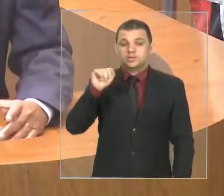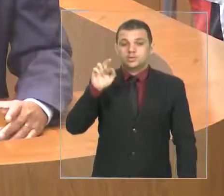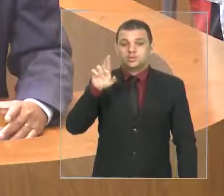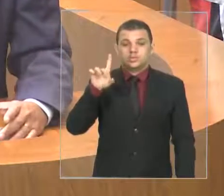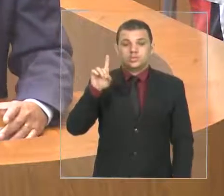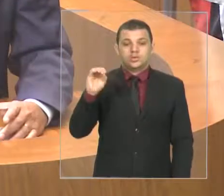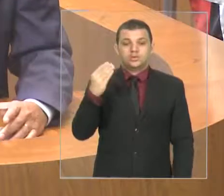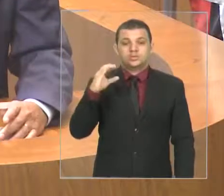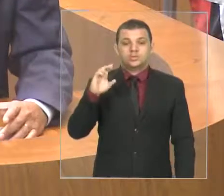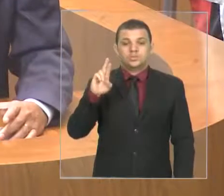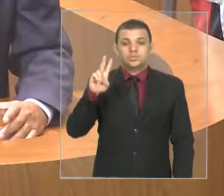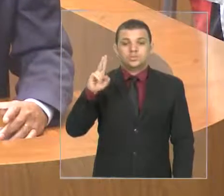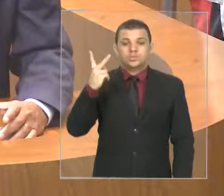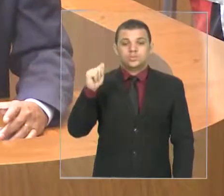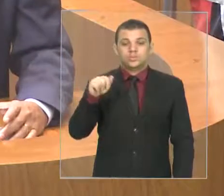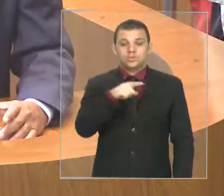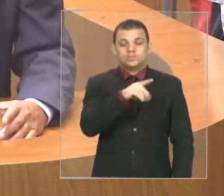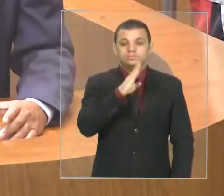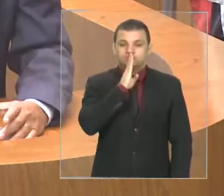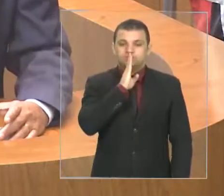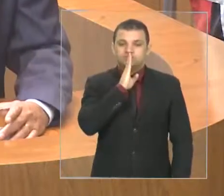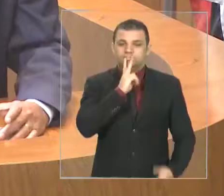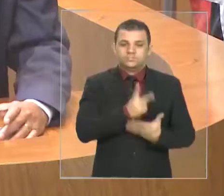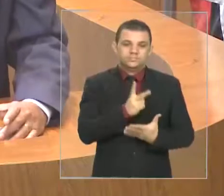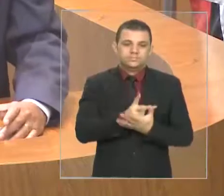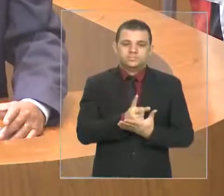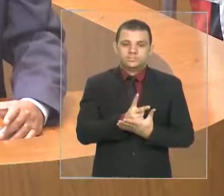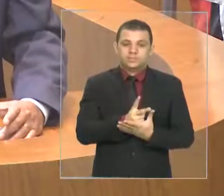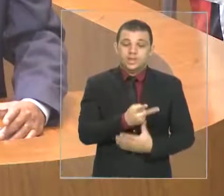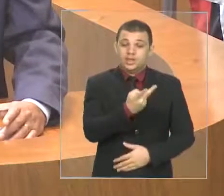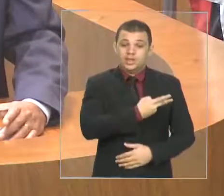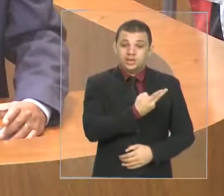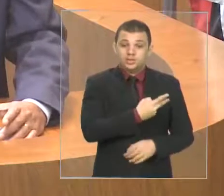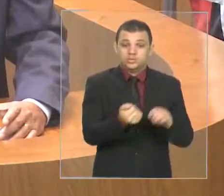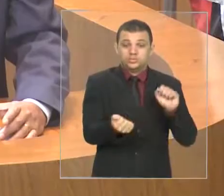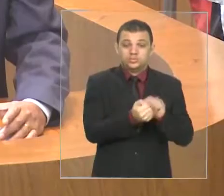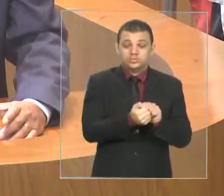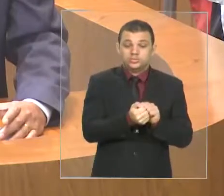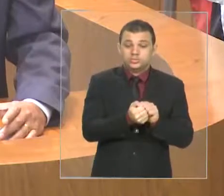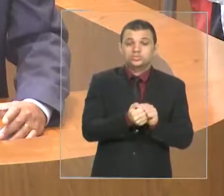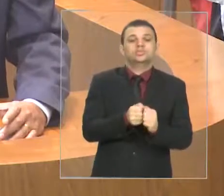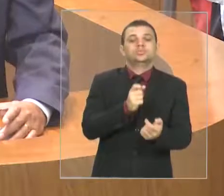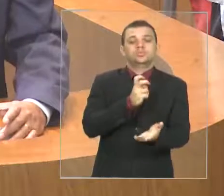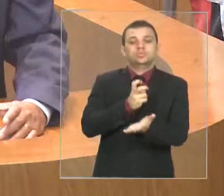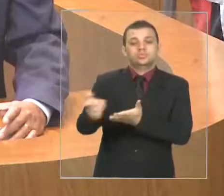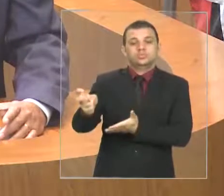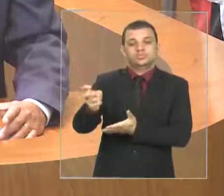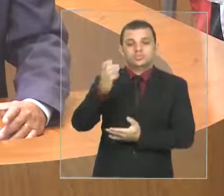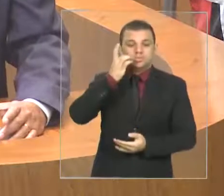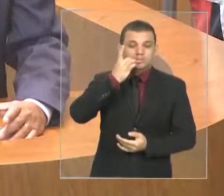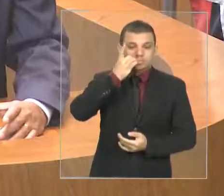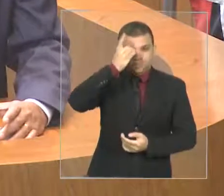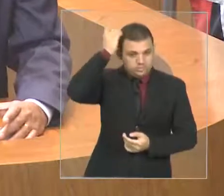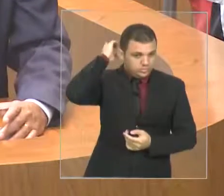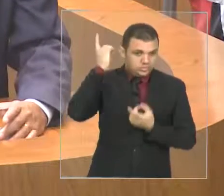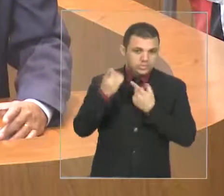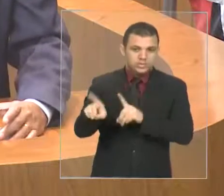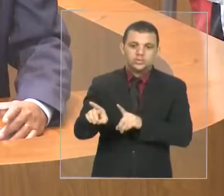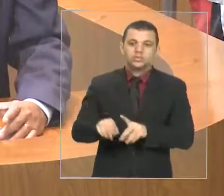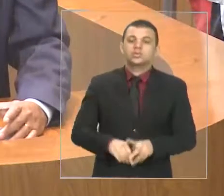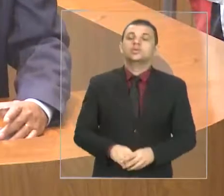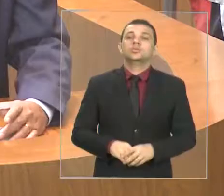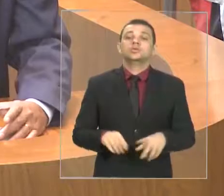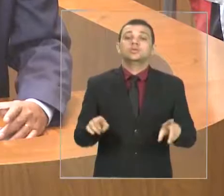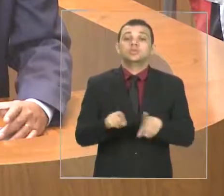a presidenta Dilma. Além de também negociar uma propina da ordem